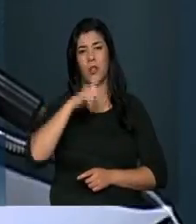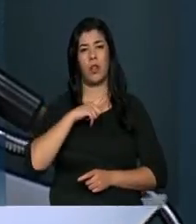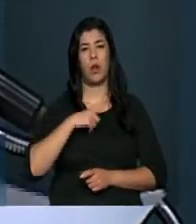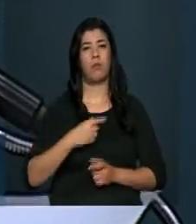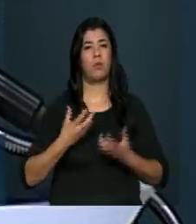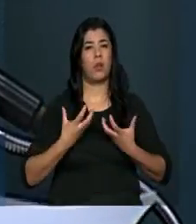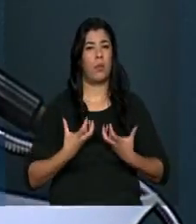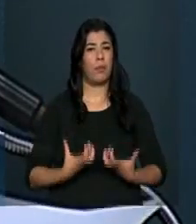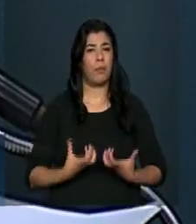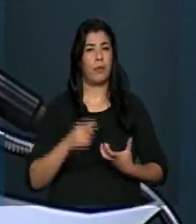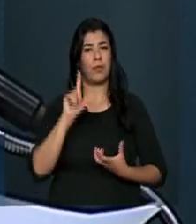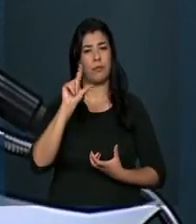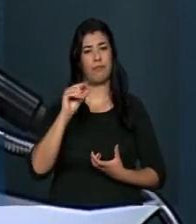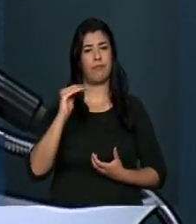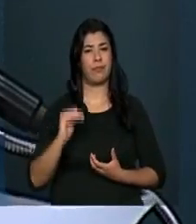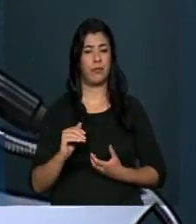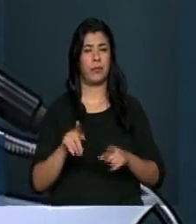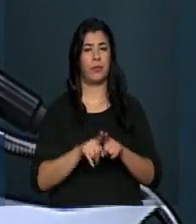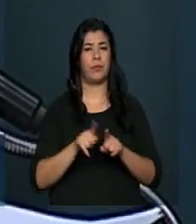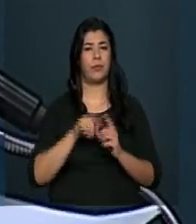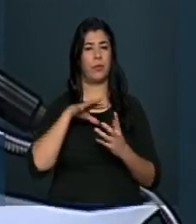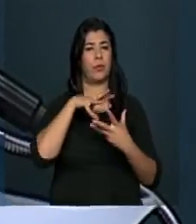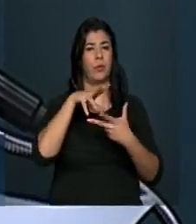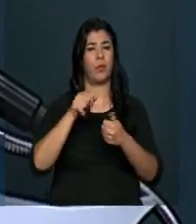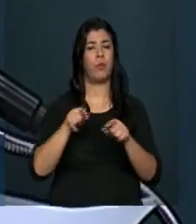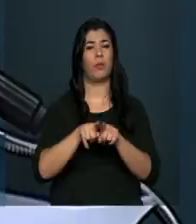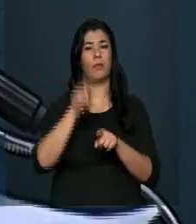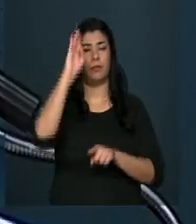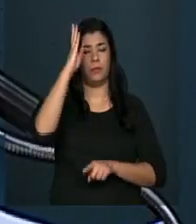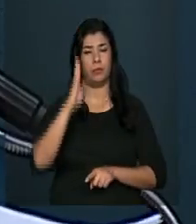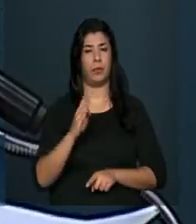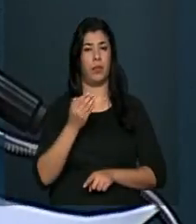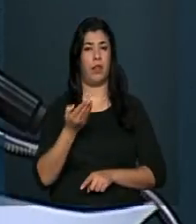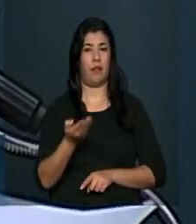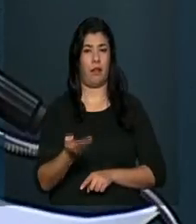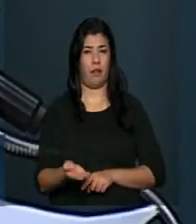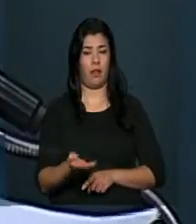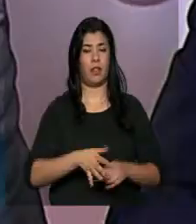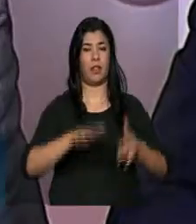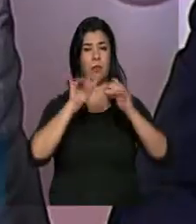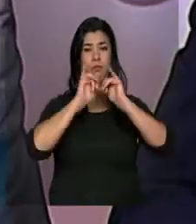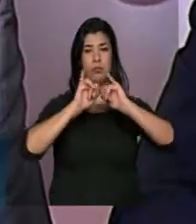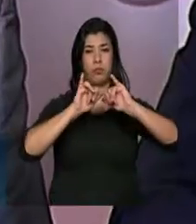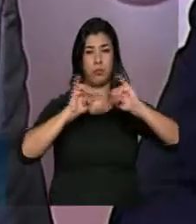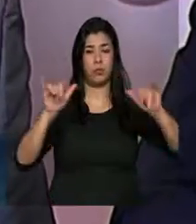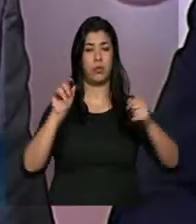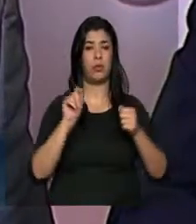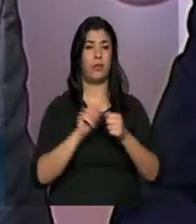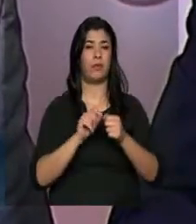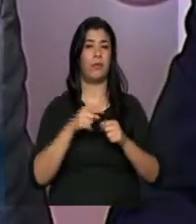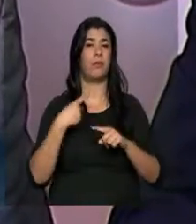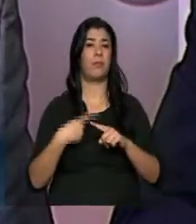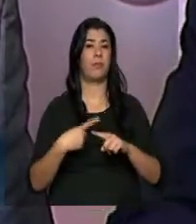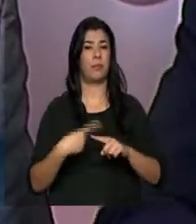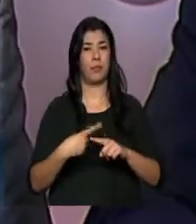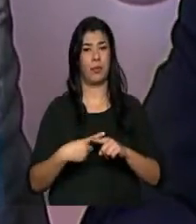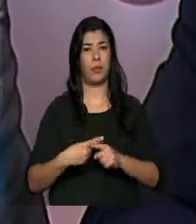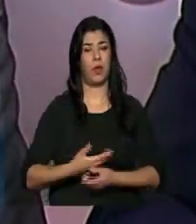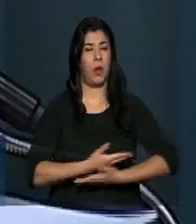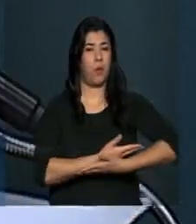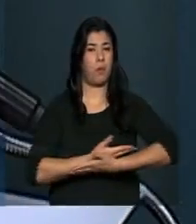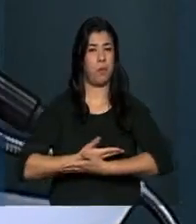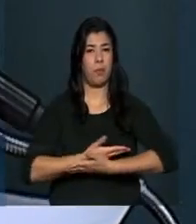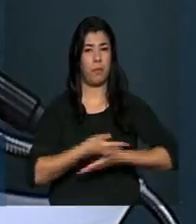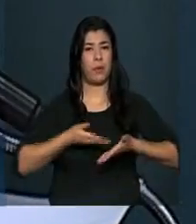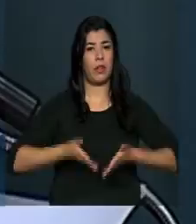mundo. A campanha é realizada considerando que o recém-nascido prematuro ou